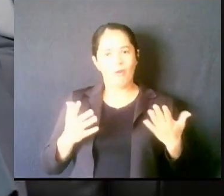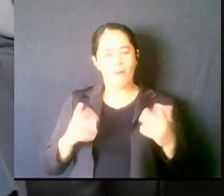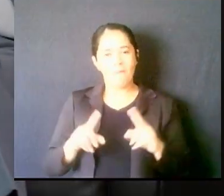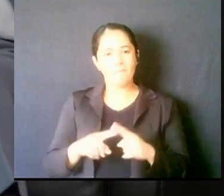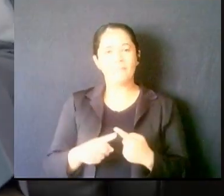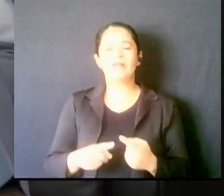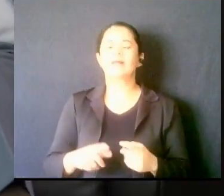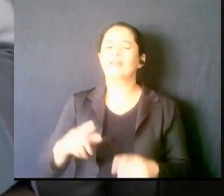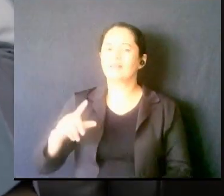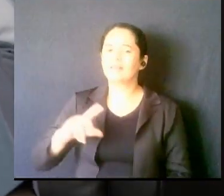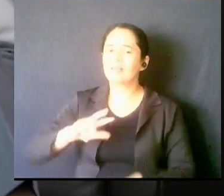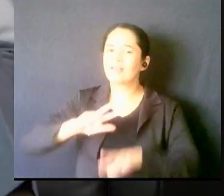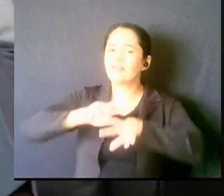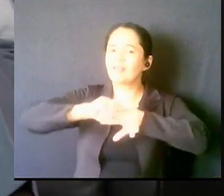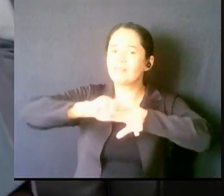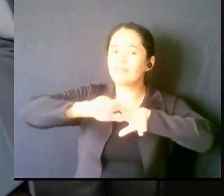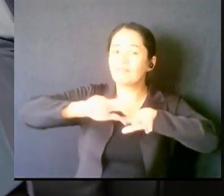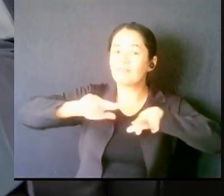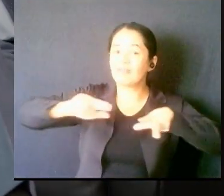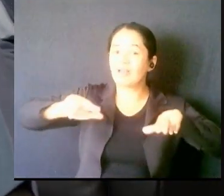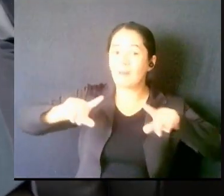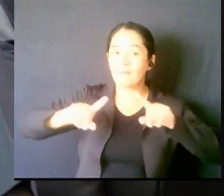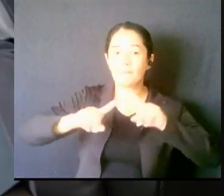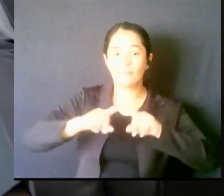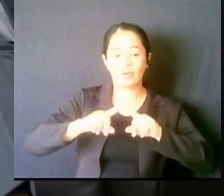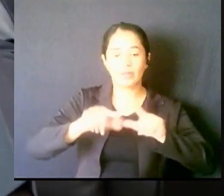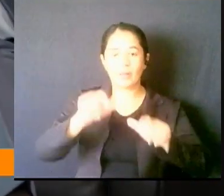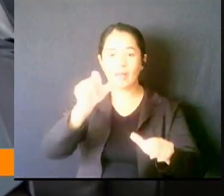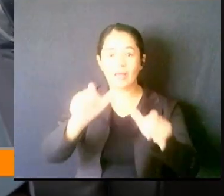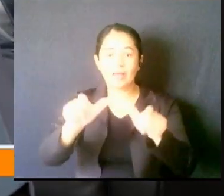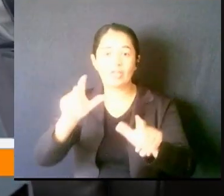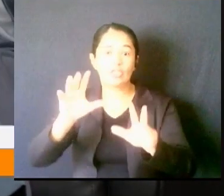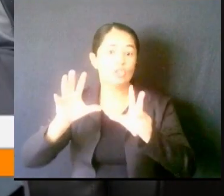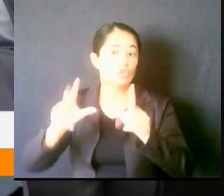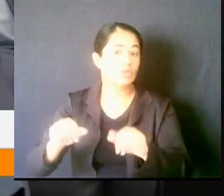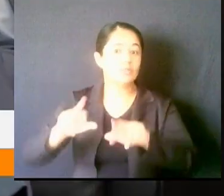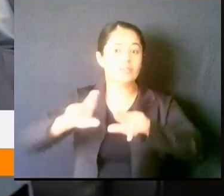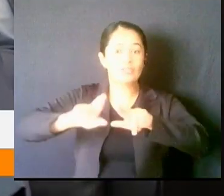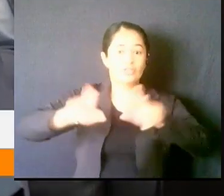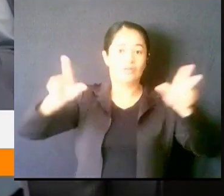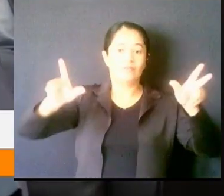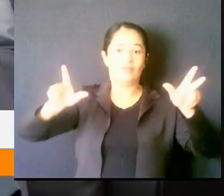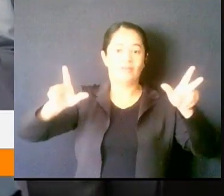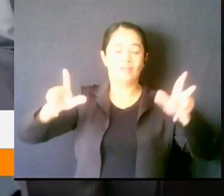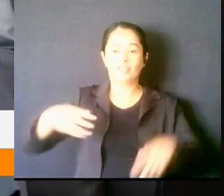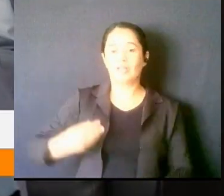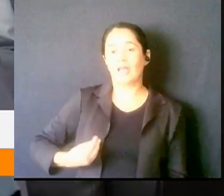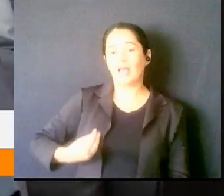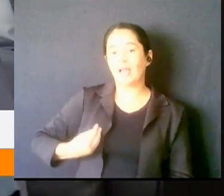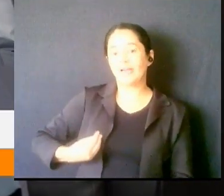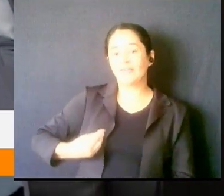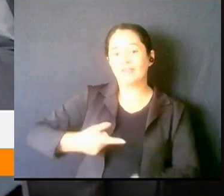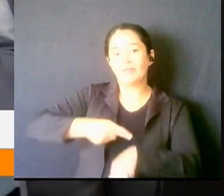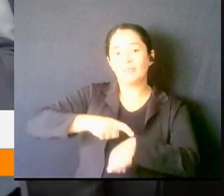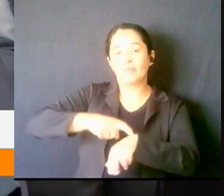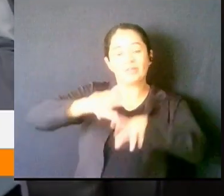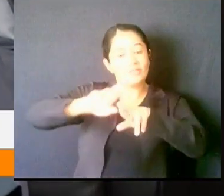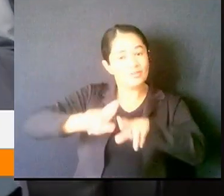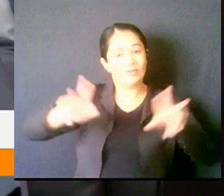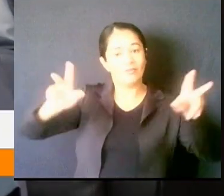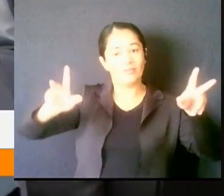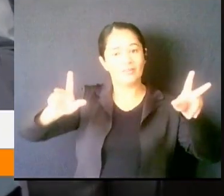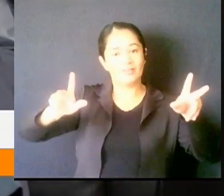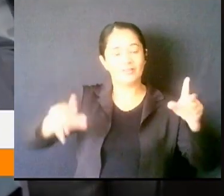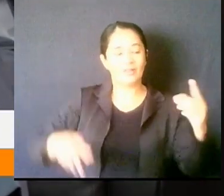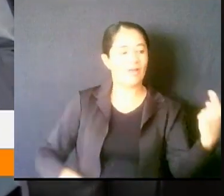porque as pessoas são diferentes. E existem momentos de vida diferentes. Exato. E isso, cada momento de vida e